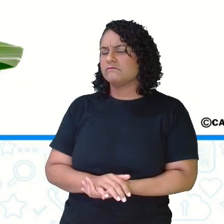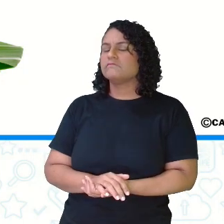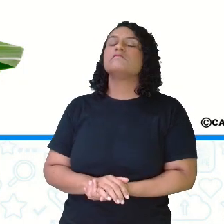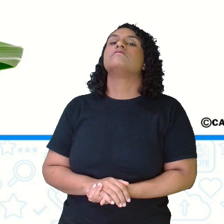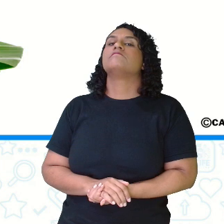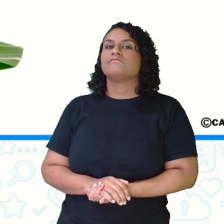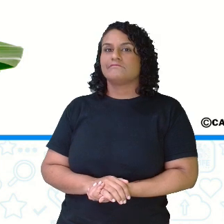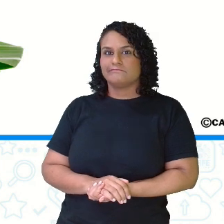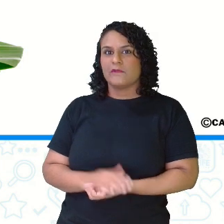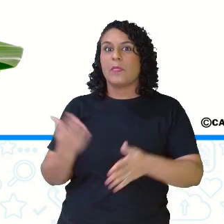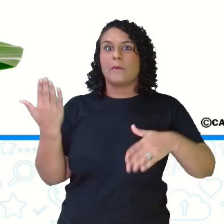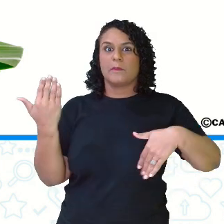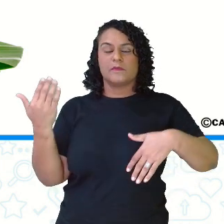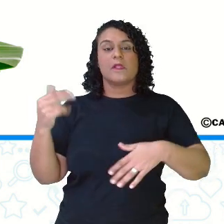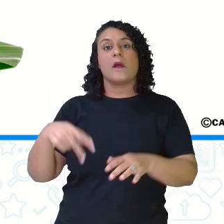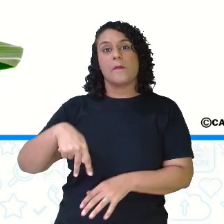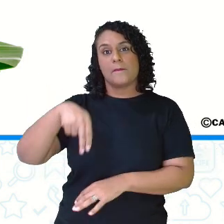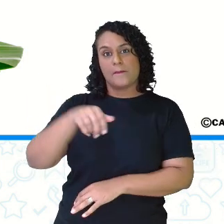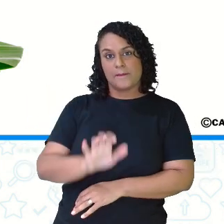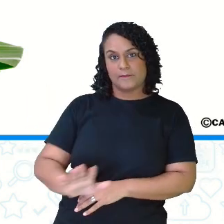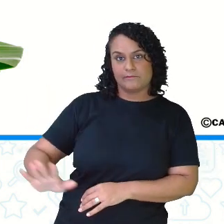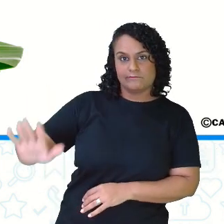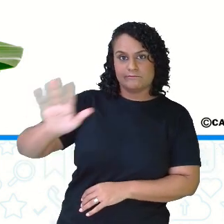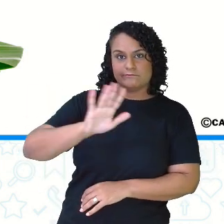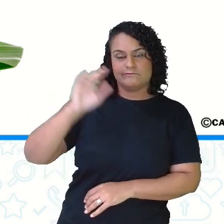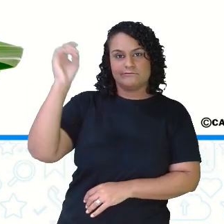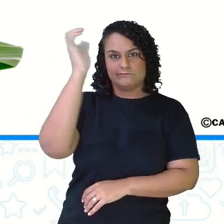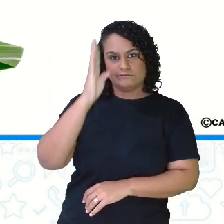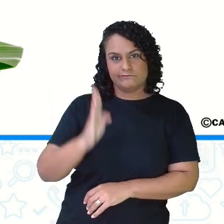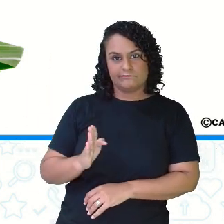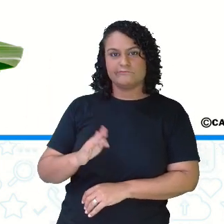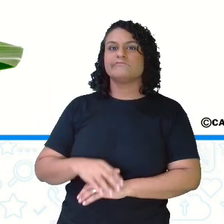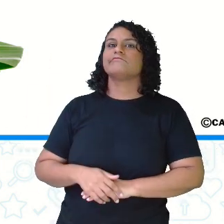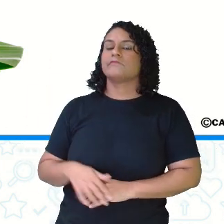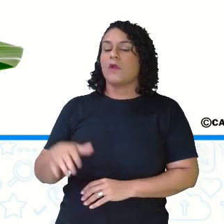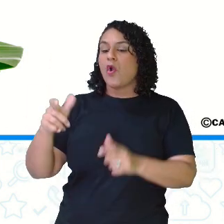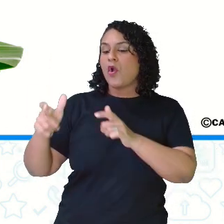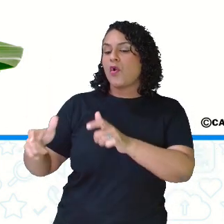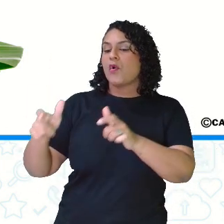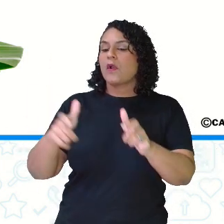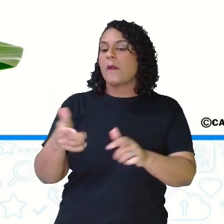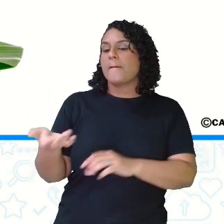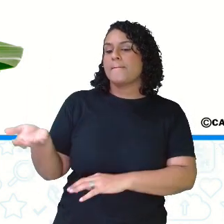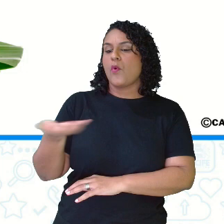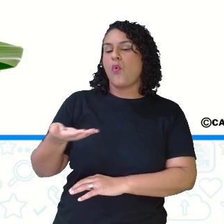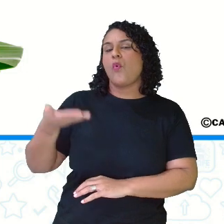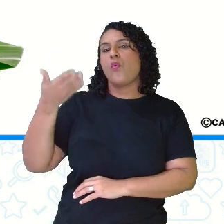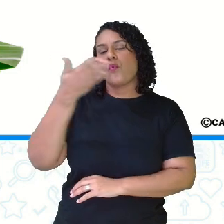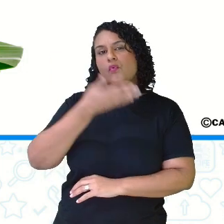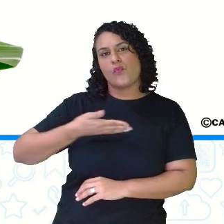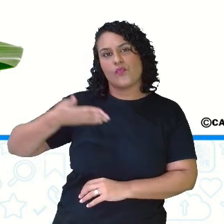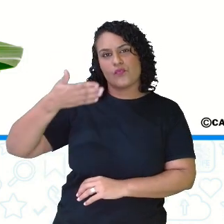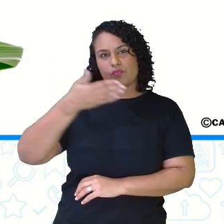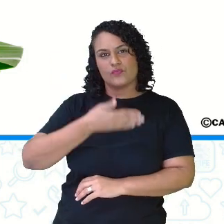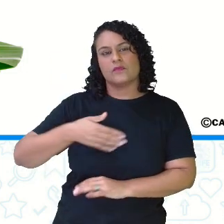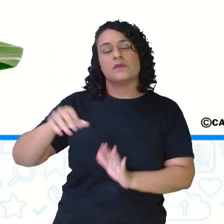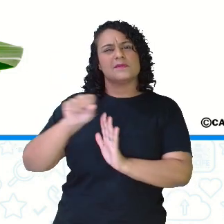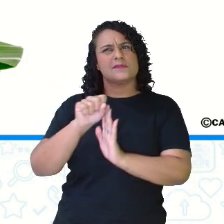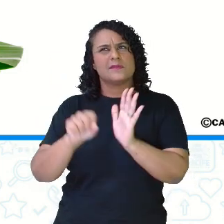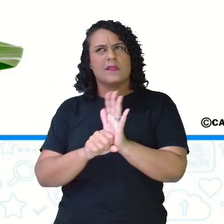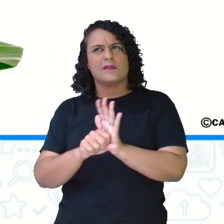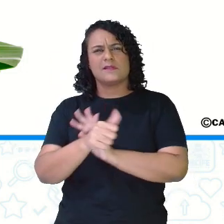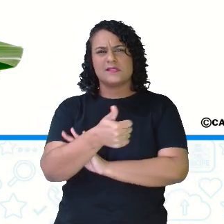o litoral do Nordeste brasileiro, regiões produtoras de açúcar, entre os séculos